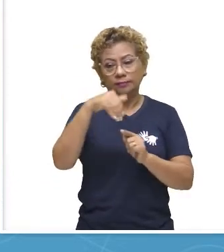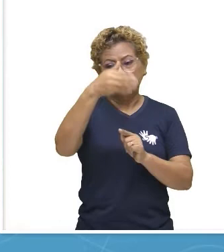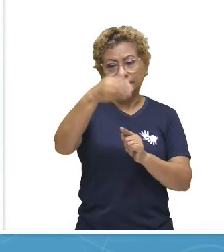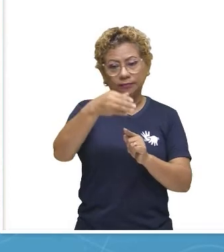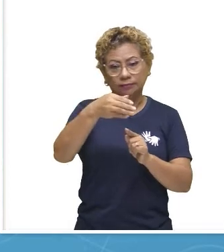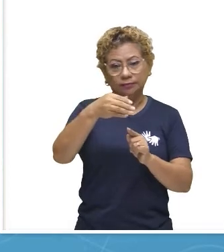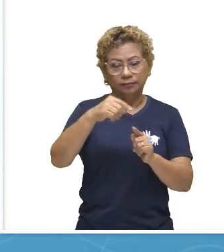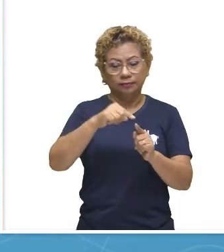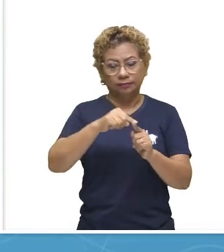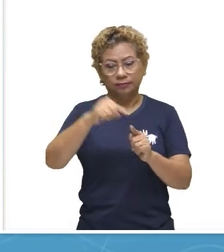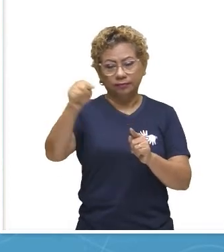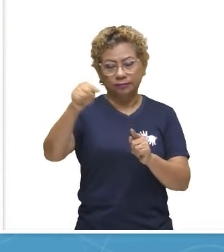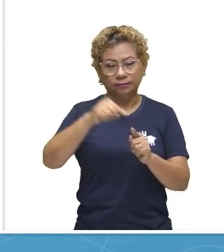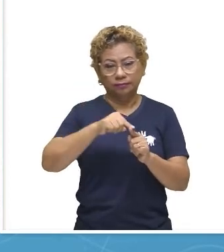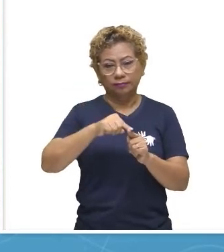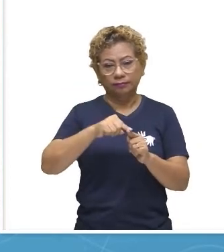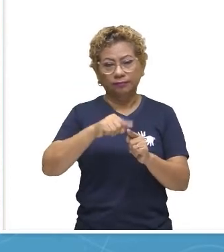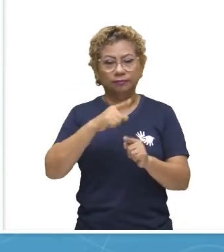medir,